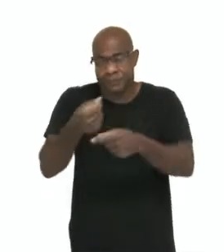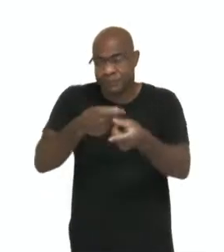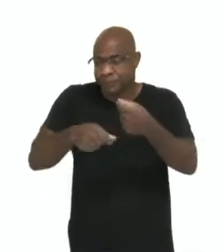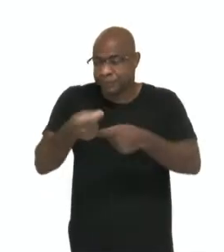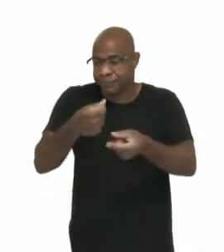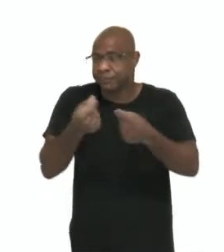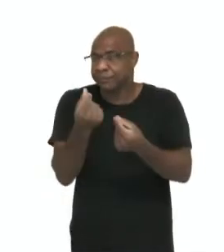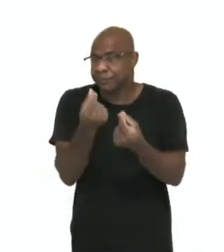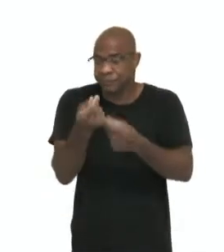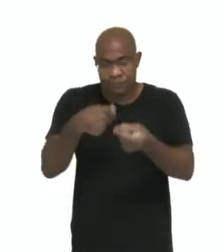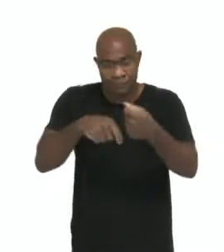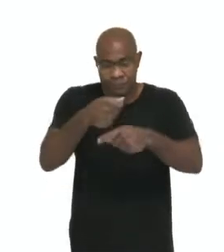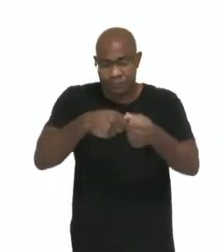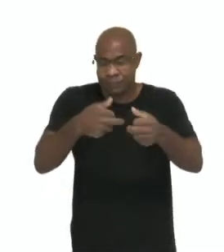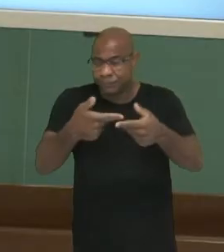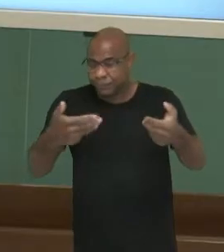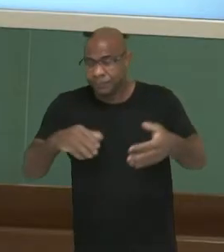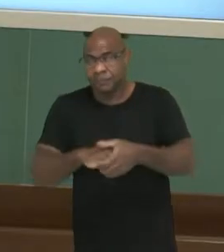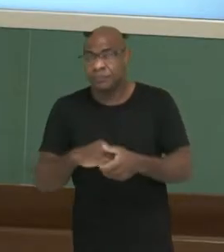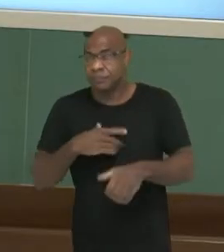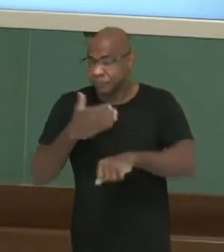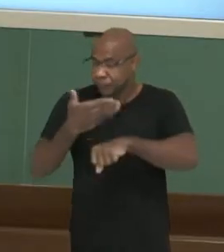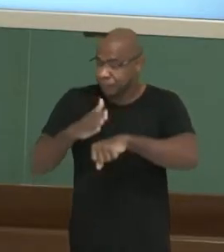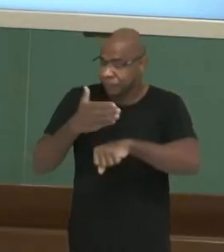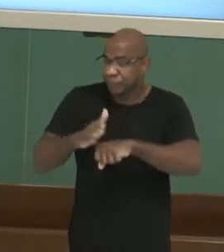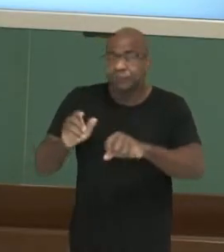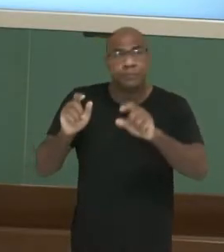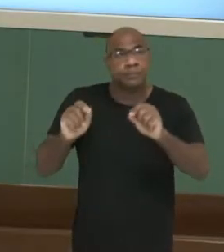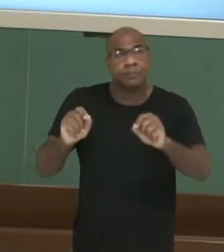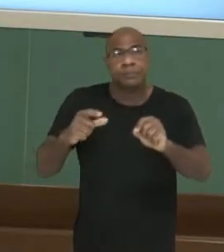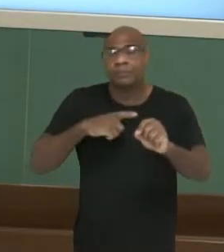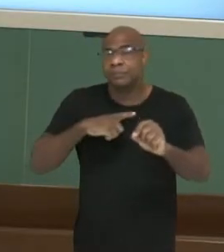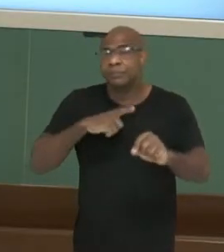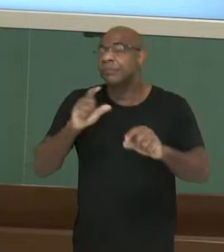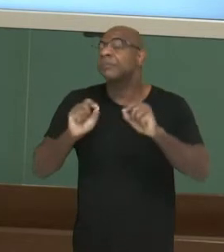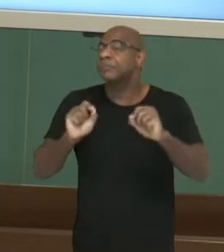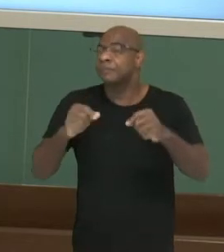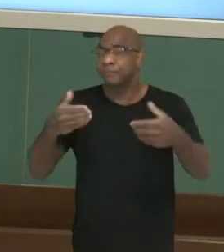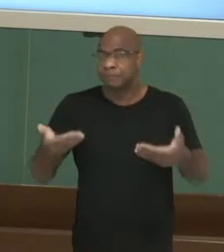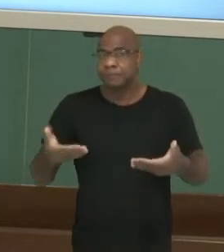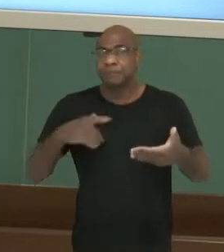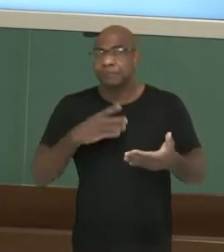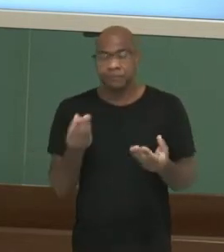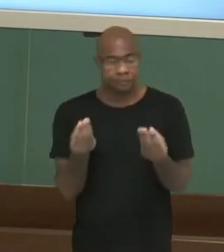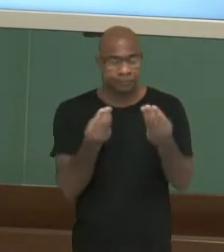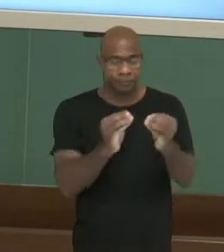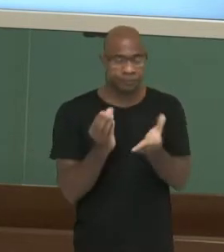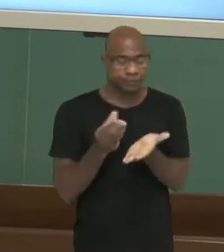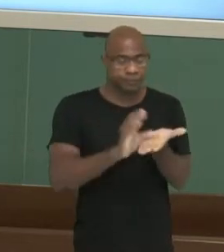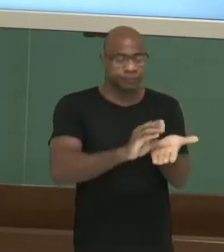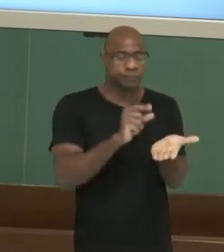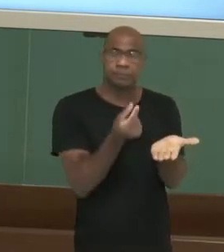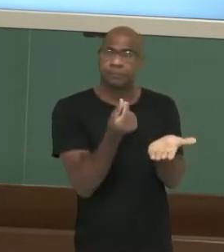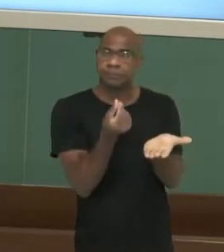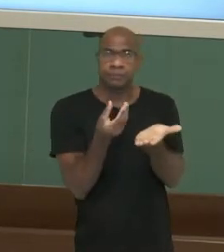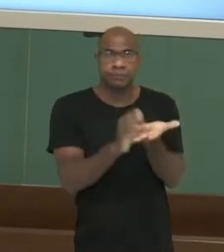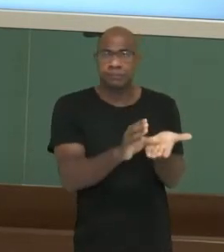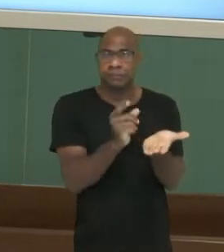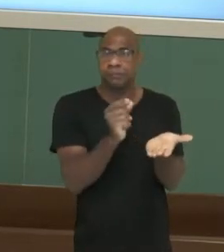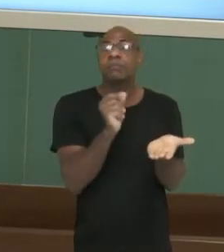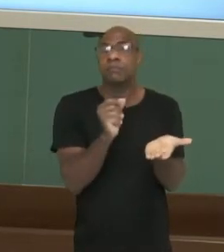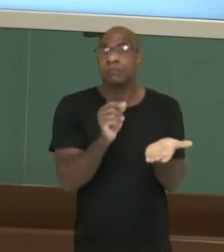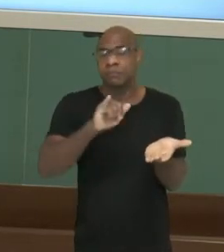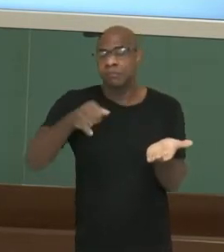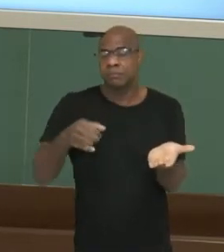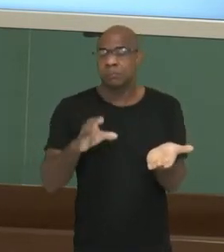transações financeiras. Ou seja, na prática, o que nós temos é a aplicação, a utilização do regime